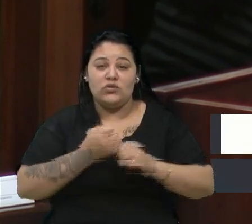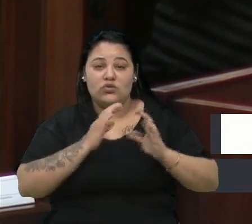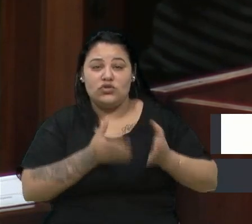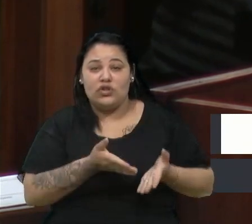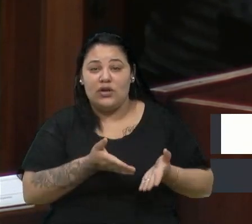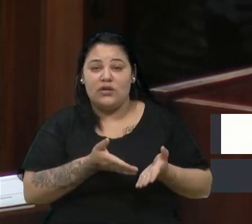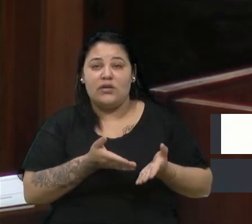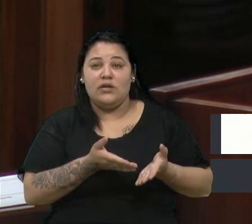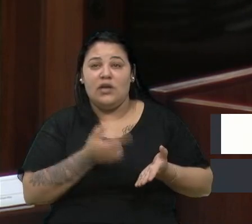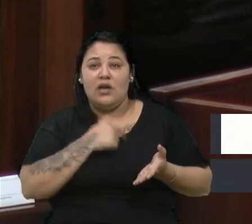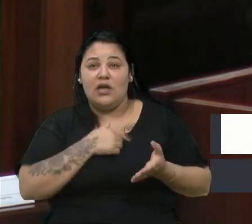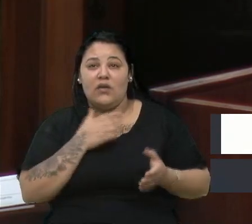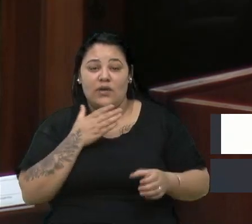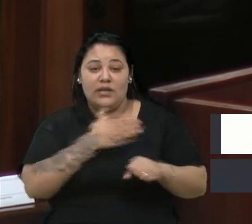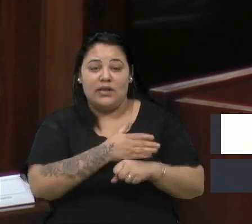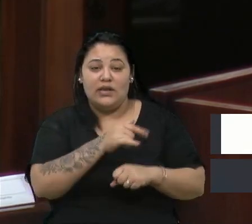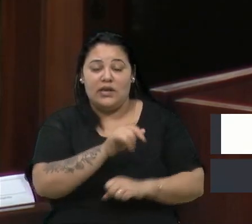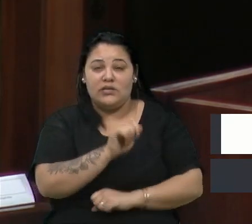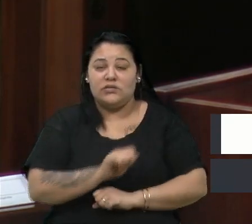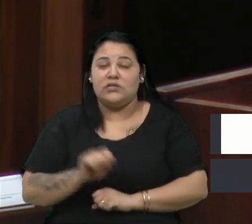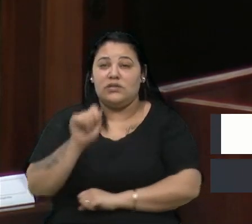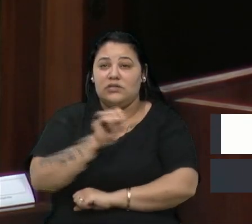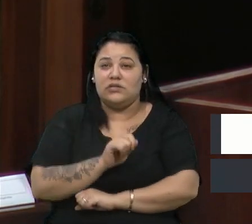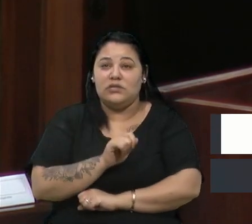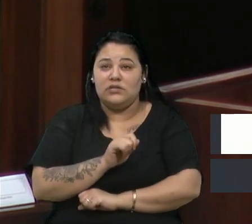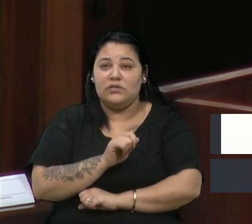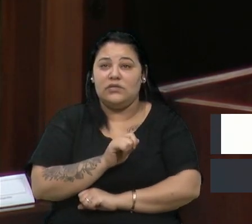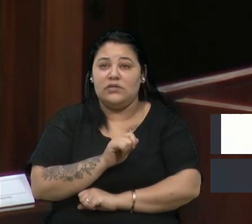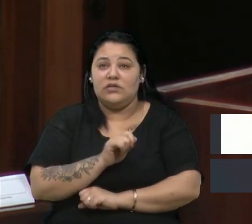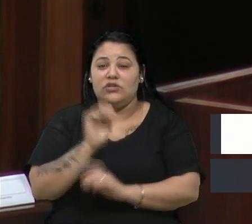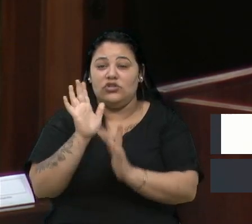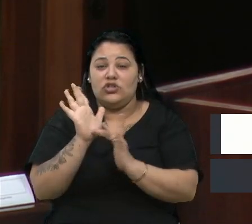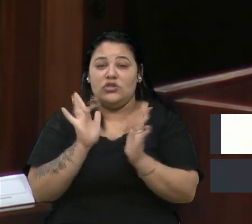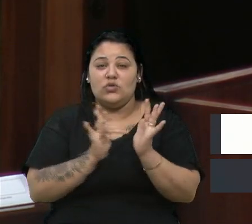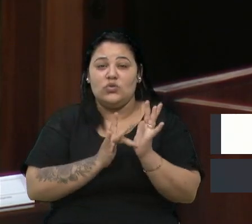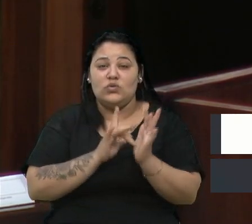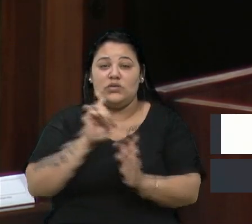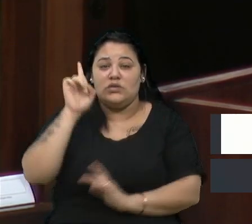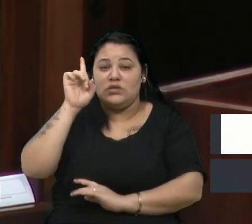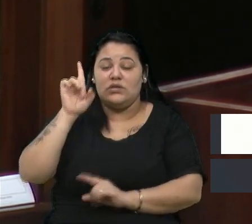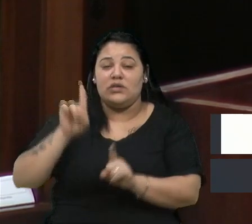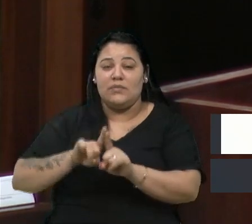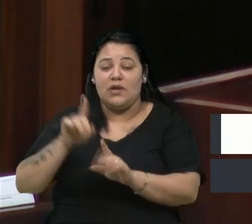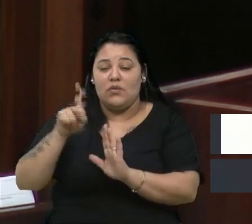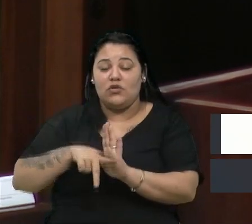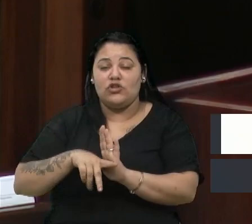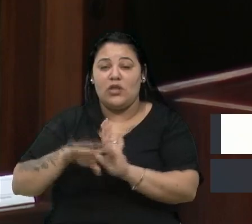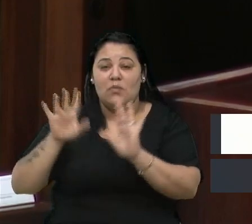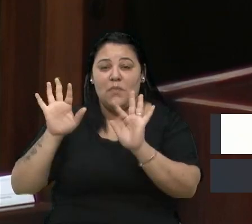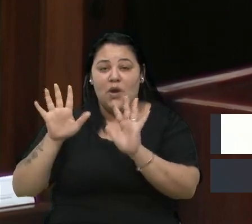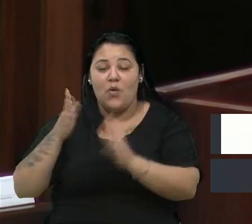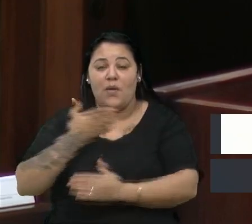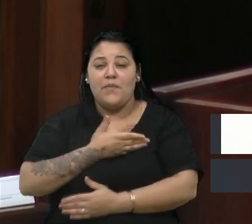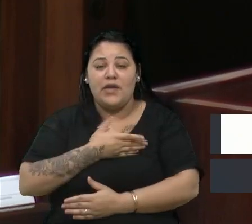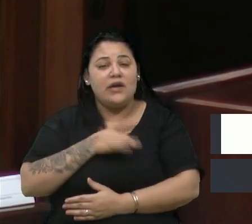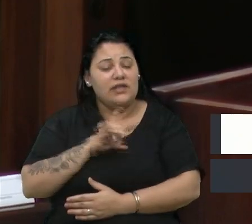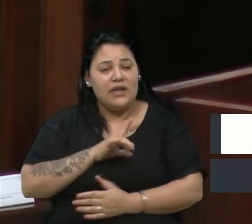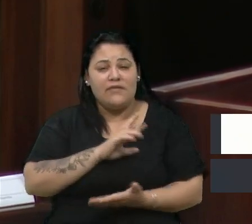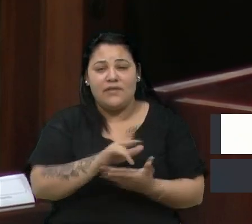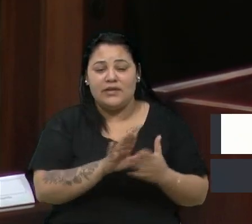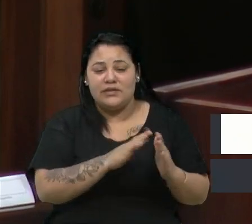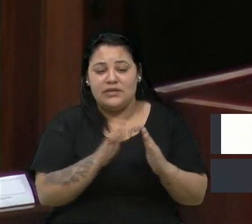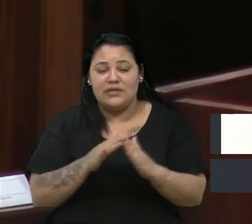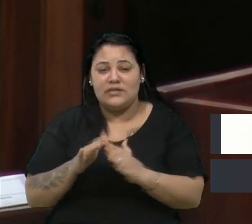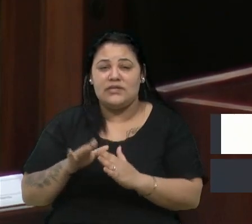entrei aqui, a Associação Jesus Senhor, também o Projeto Mão Amiga, são algumas casas lares que estão com muitas